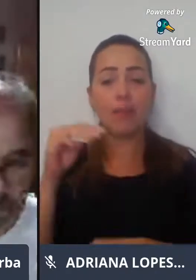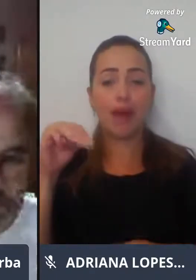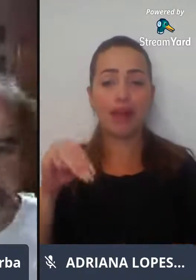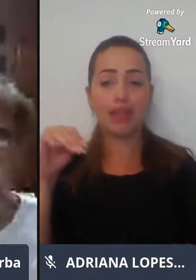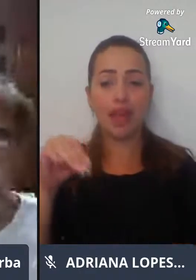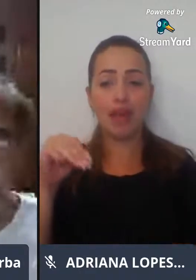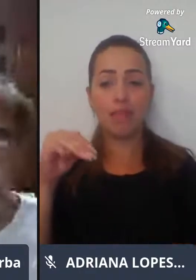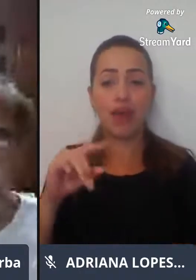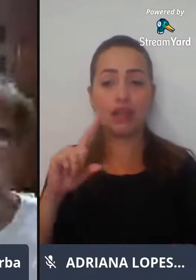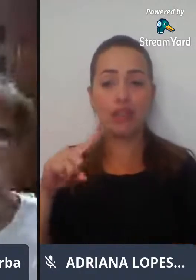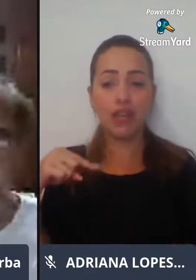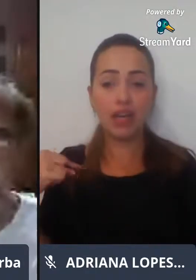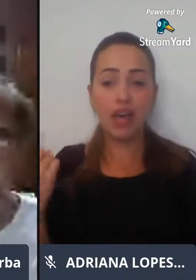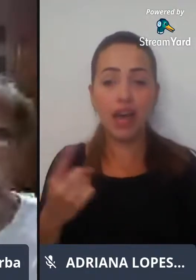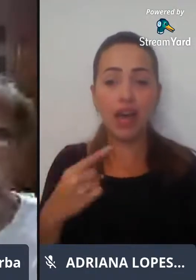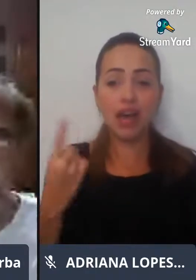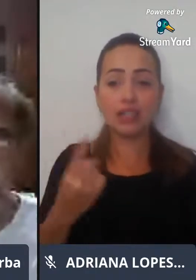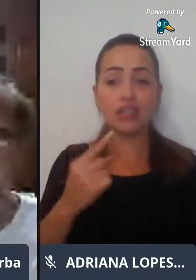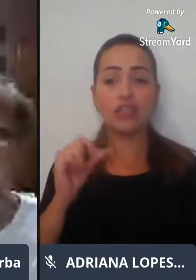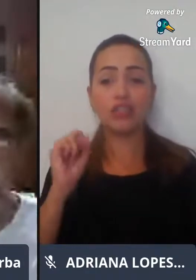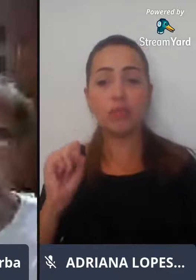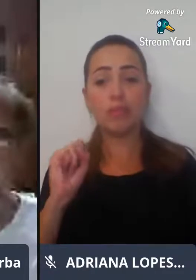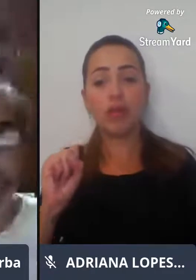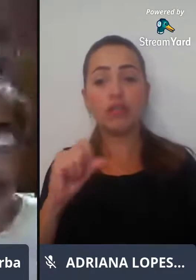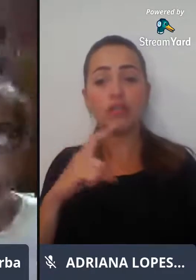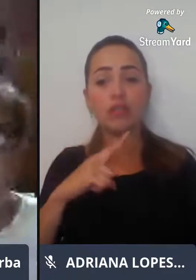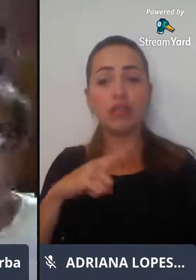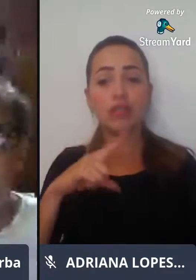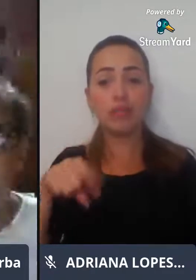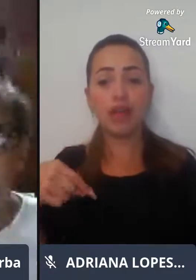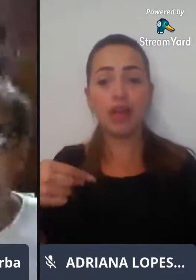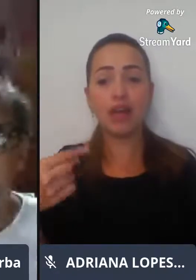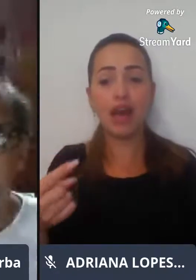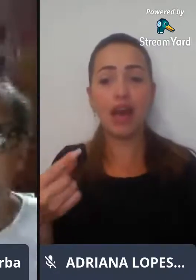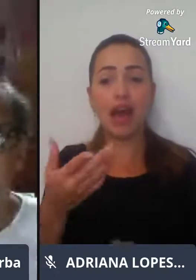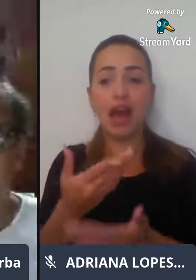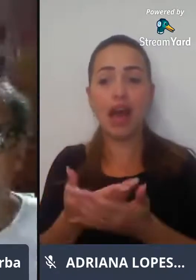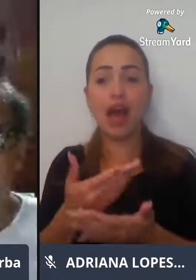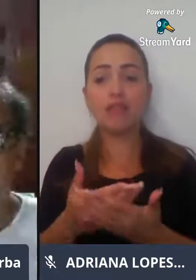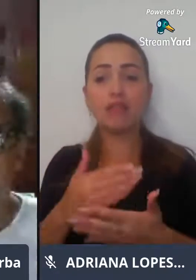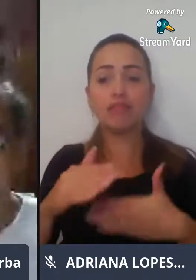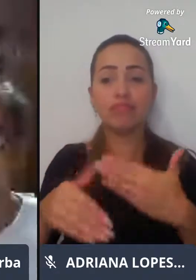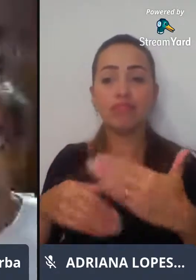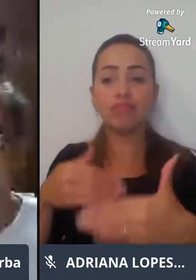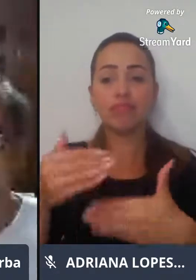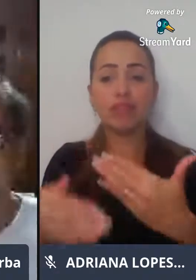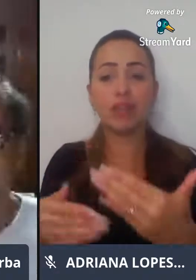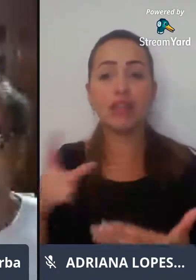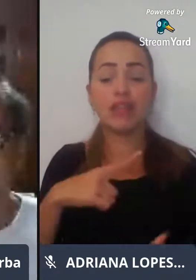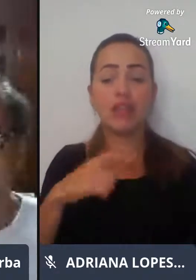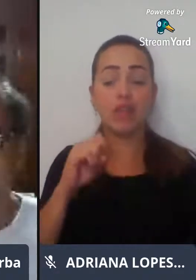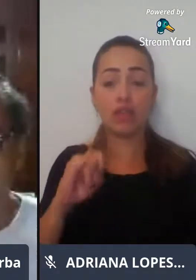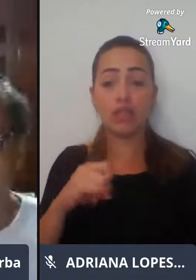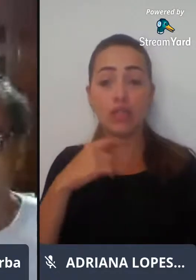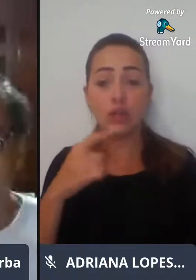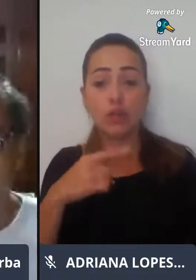gente percebe que essa aula ela vai subindo, subindo, subindo, e você consegue, por exemplo, fazer com que um professor